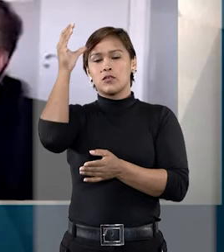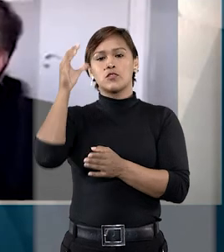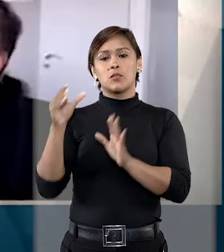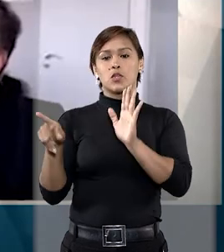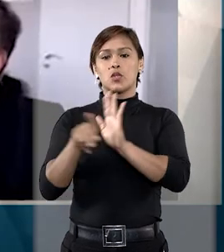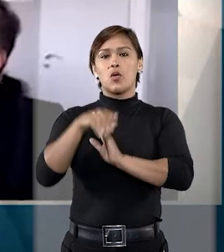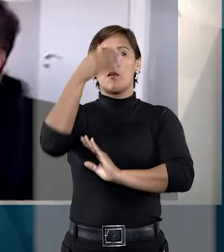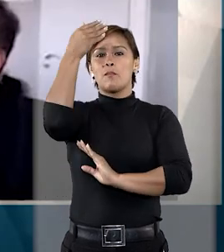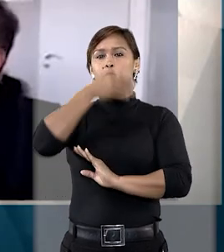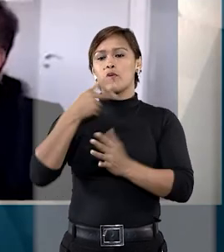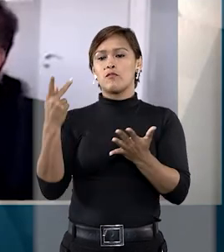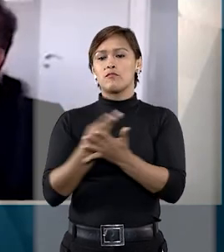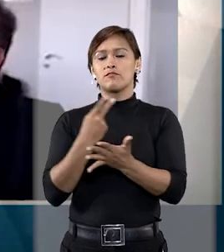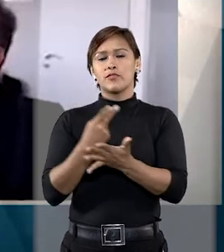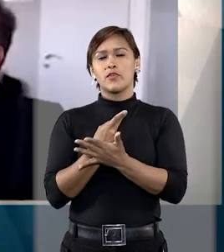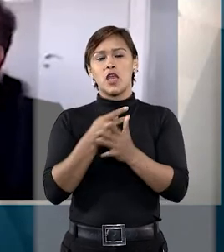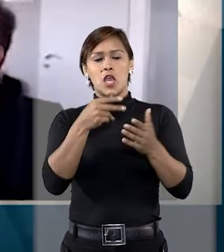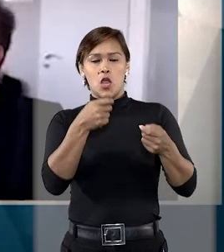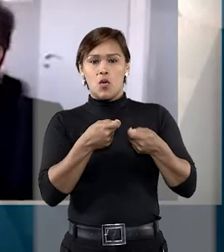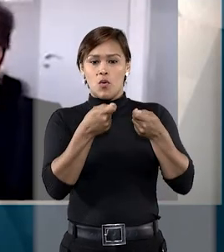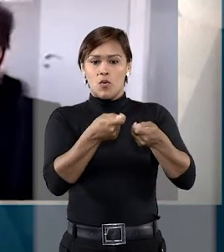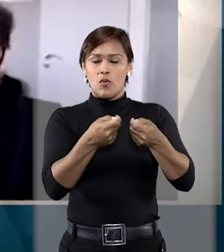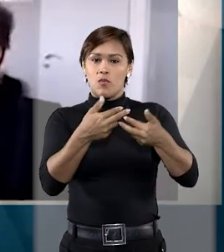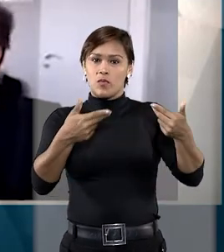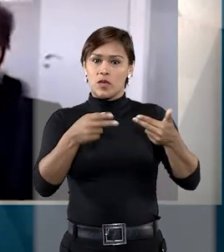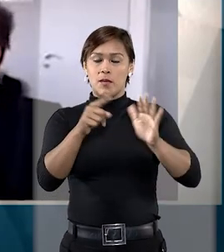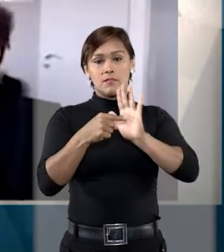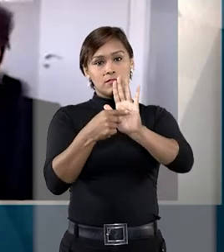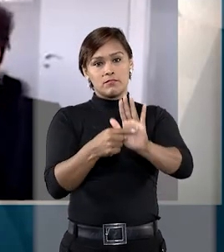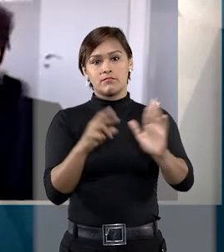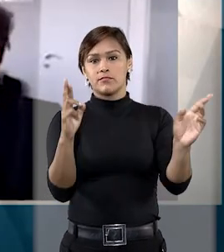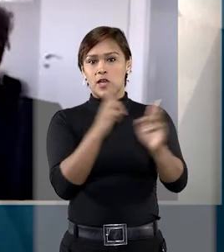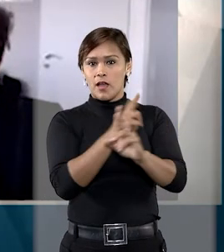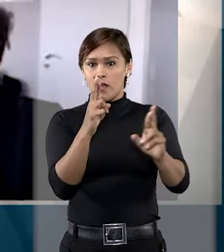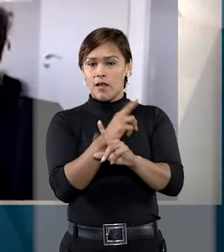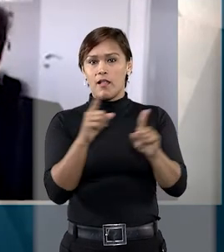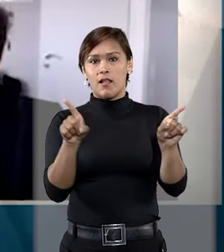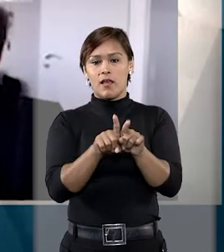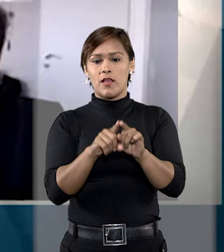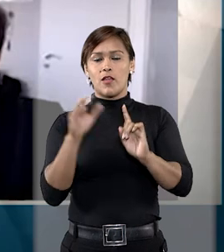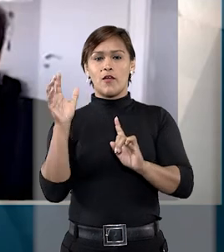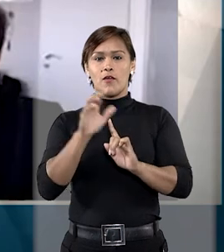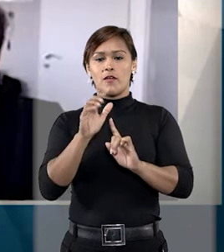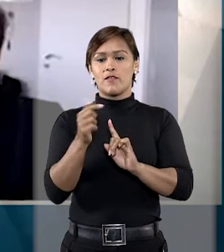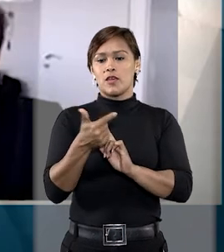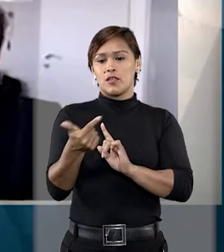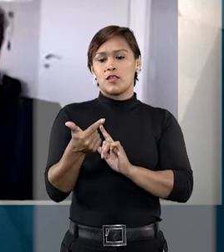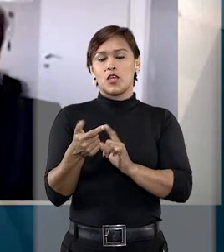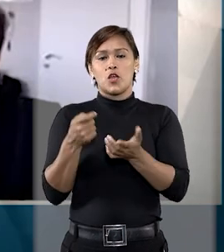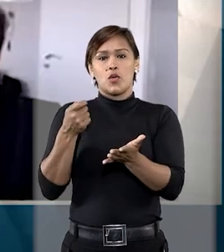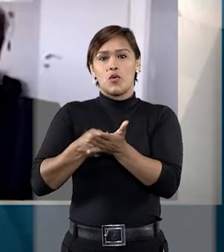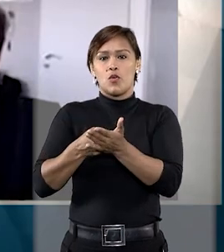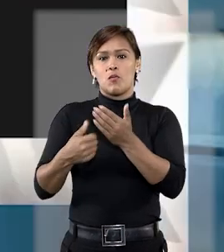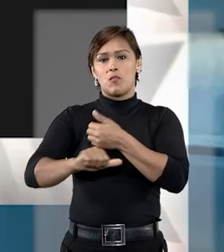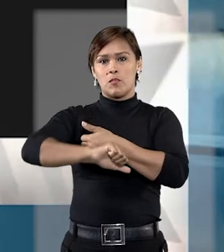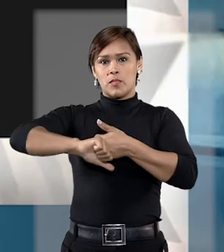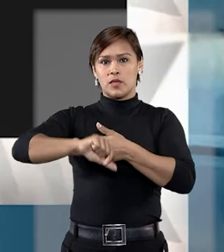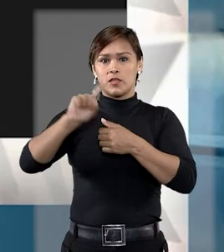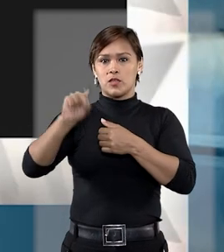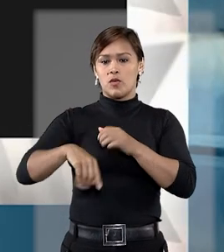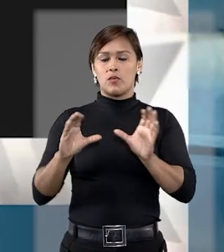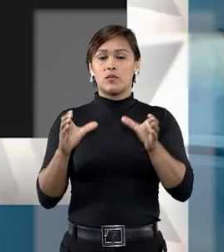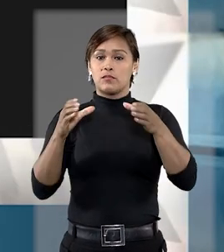o ônus de provar o defeito do produto, bastando que demonstre a relação de causa e efeito entre a mercadoria e o dano.